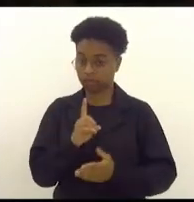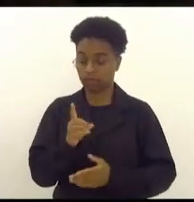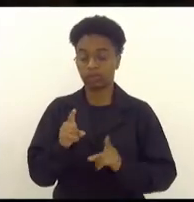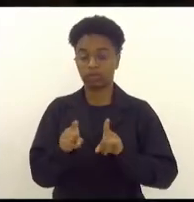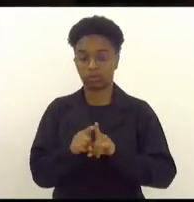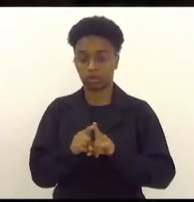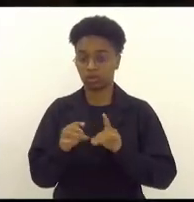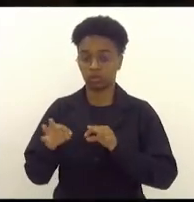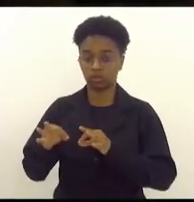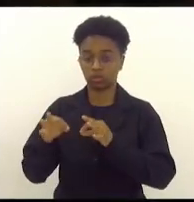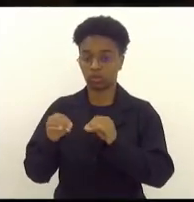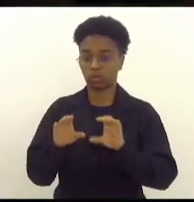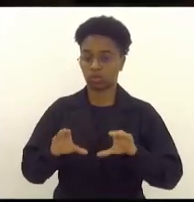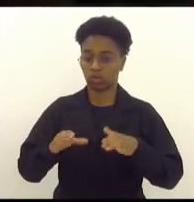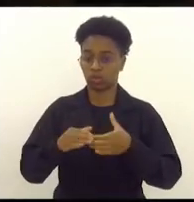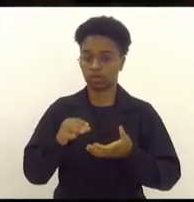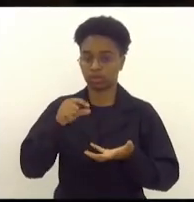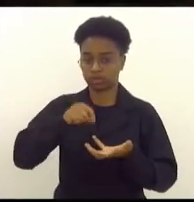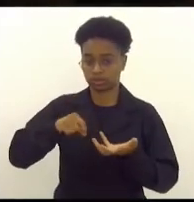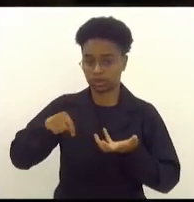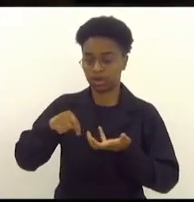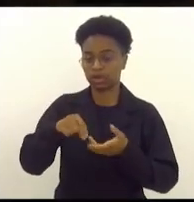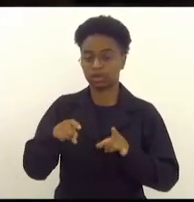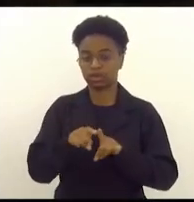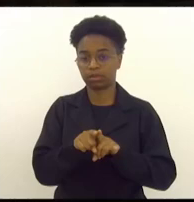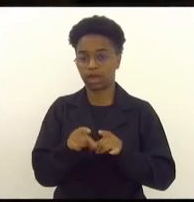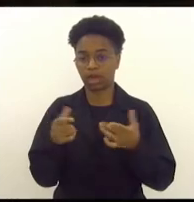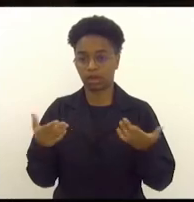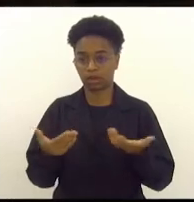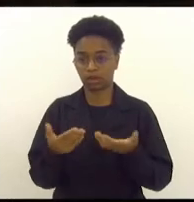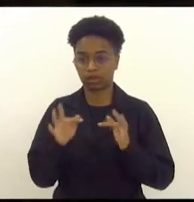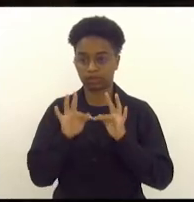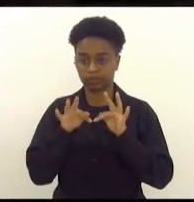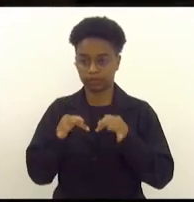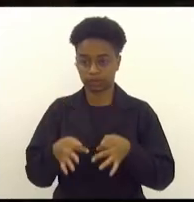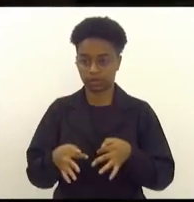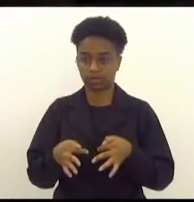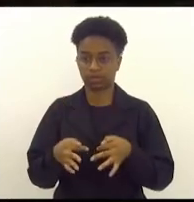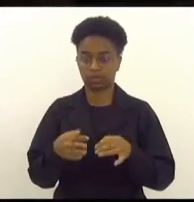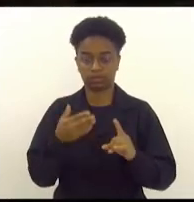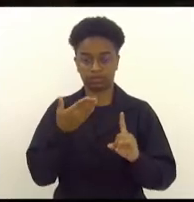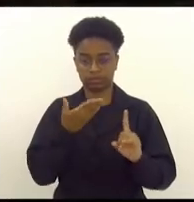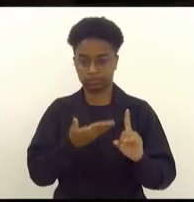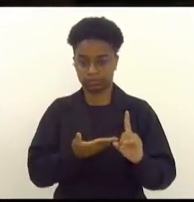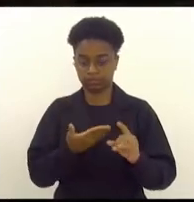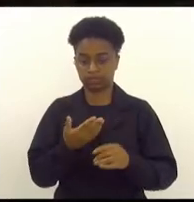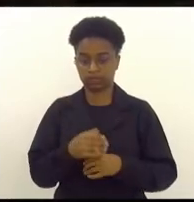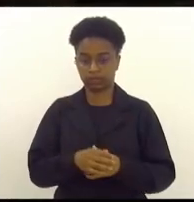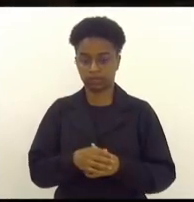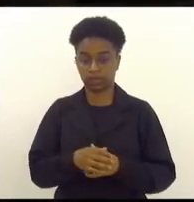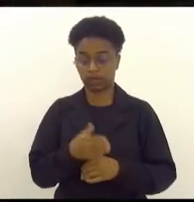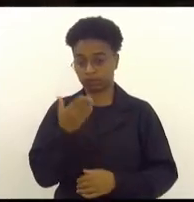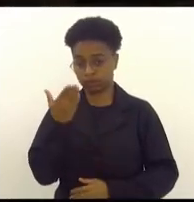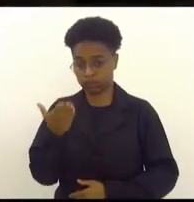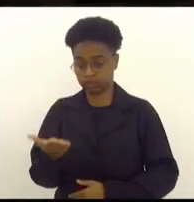quilombola e agora no expediente final vossa excelência novamente